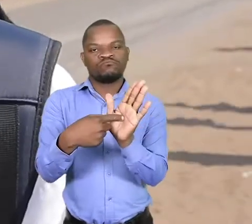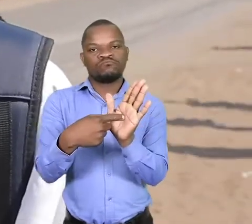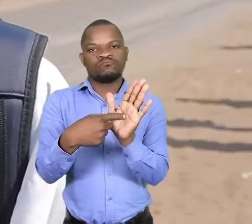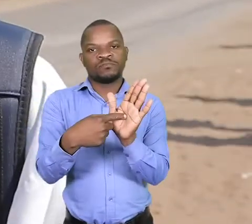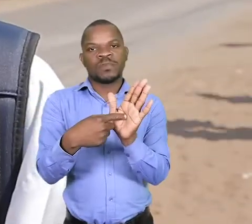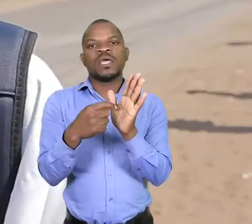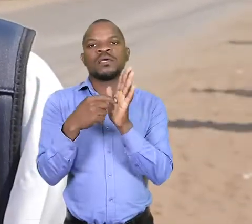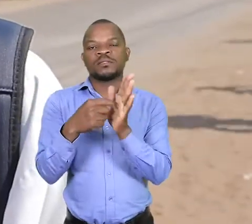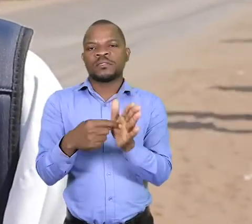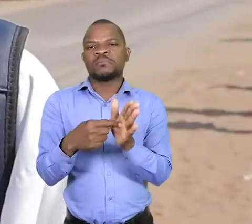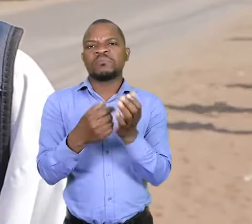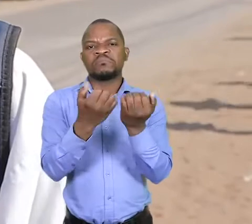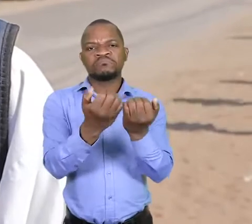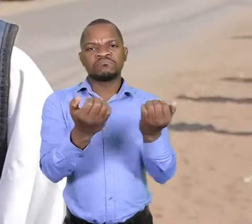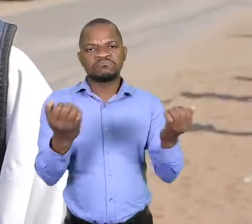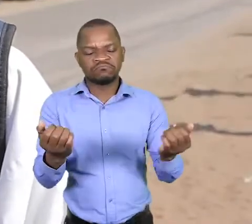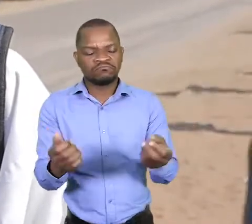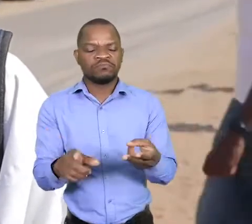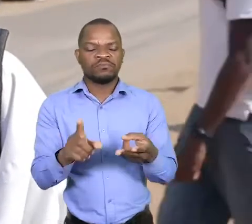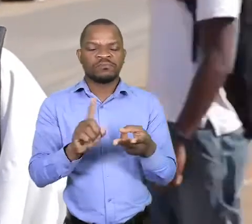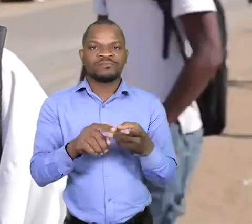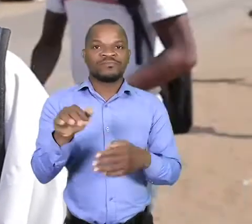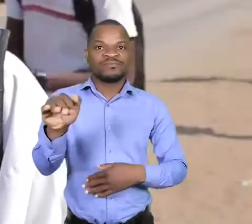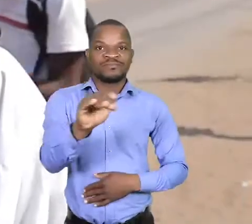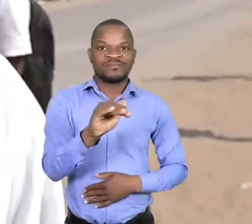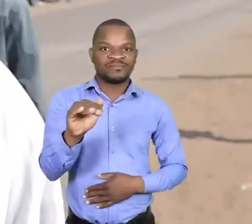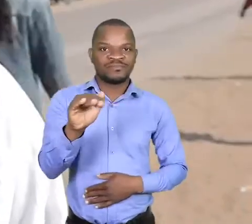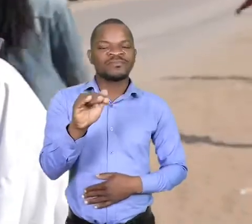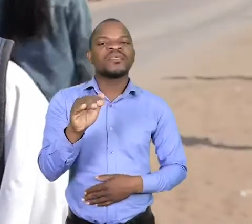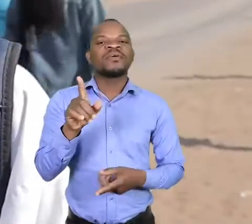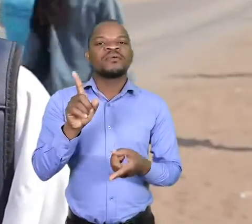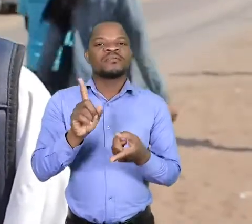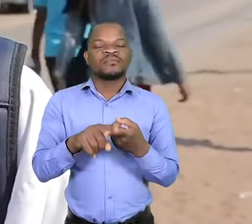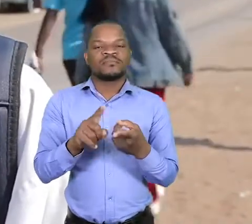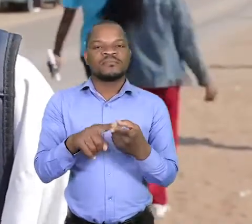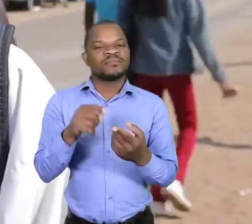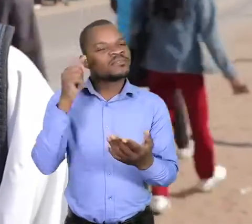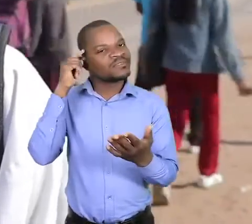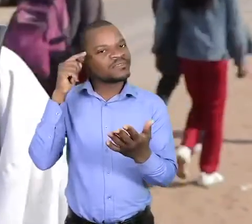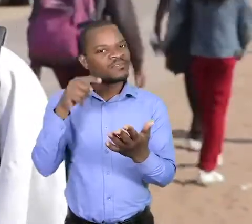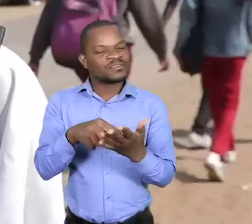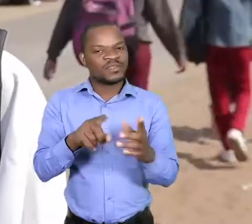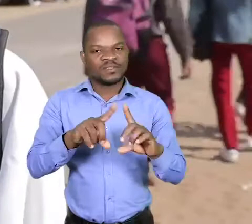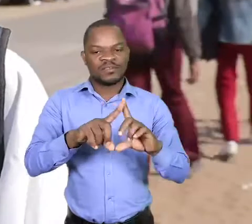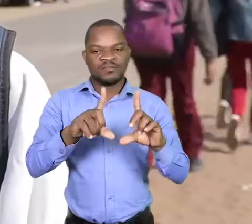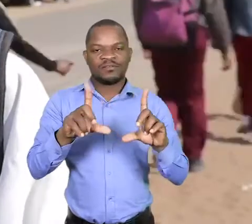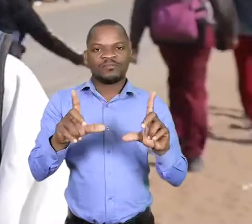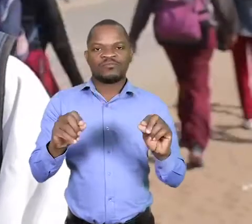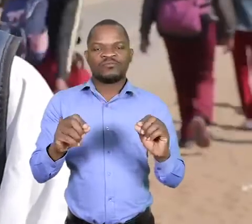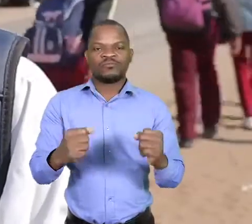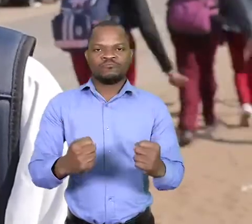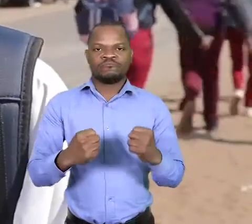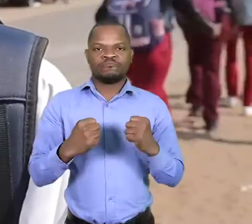o homem como provedor em casa, se este vem a perder a vida ou perde o emprego, as pessoas em casa